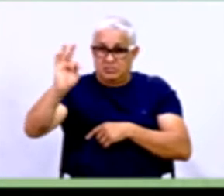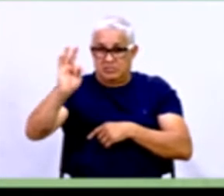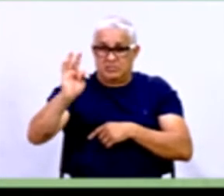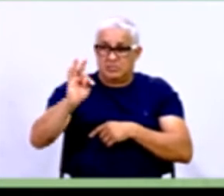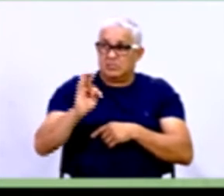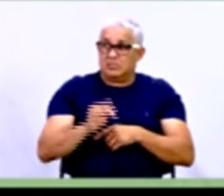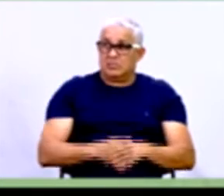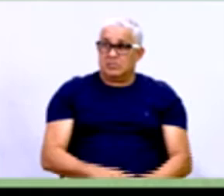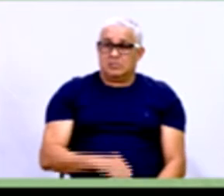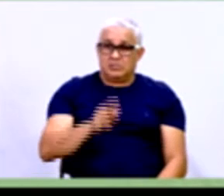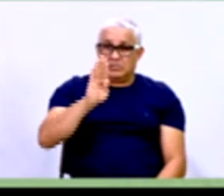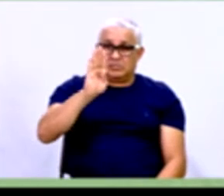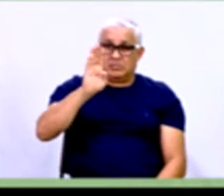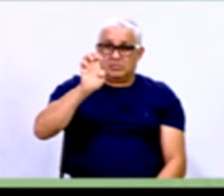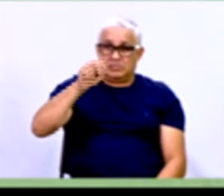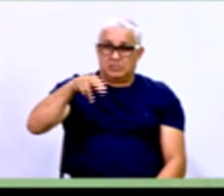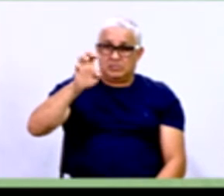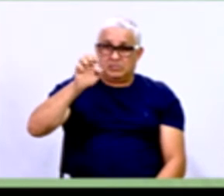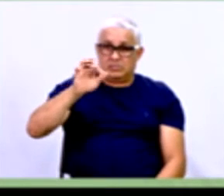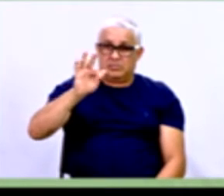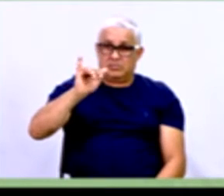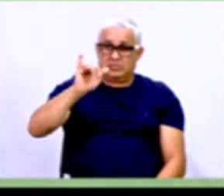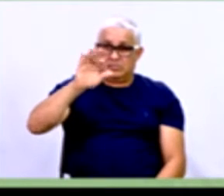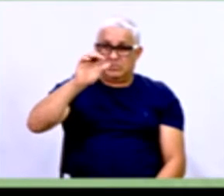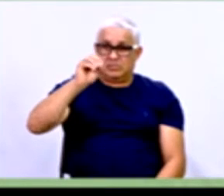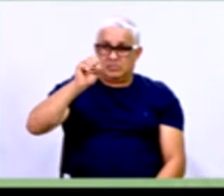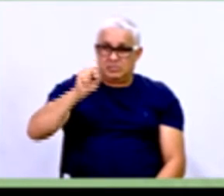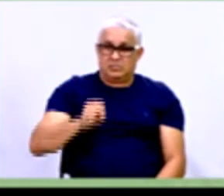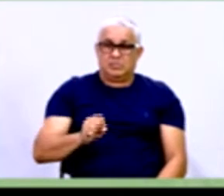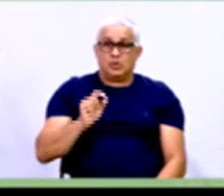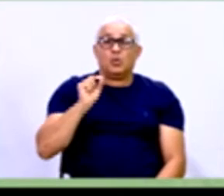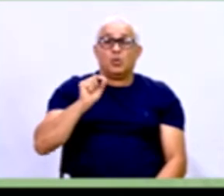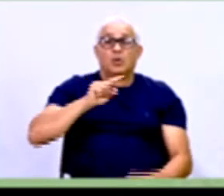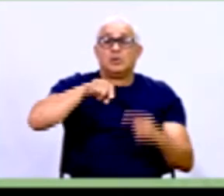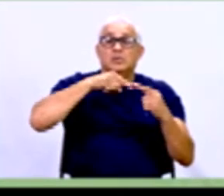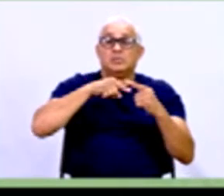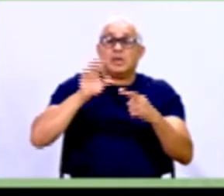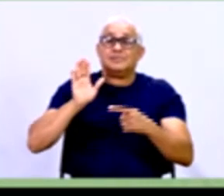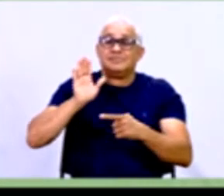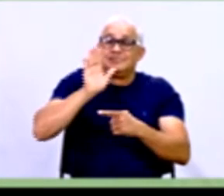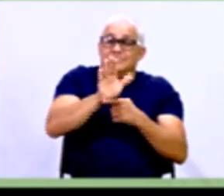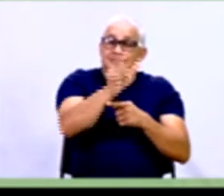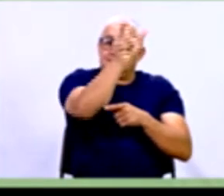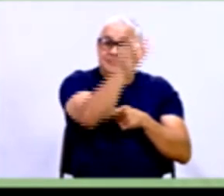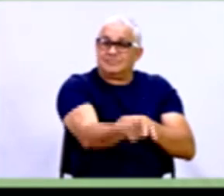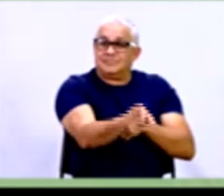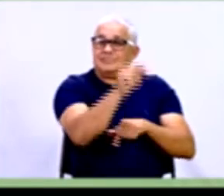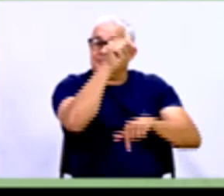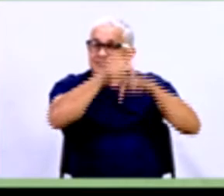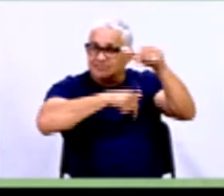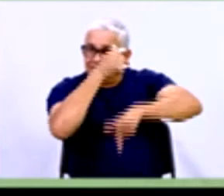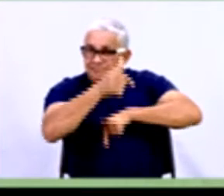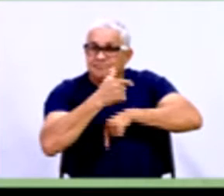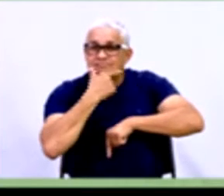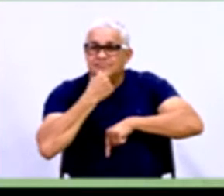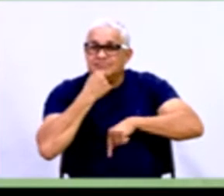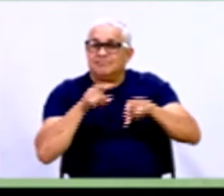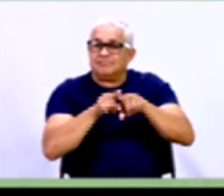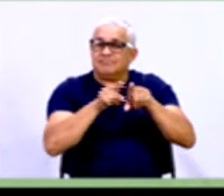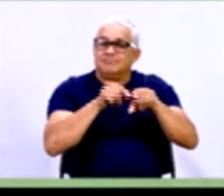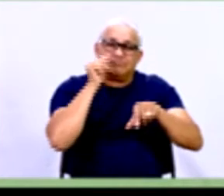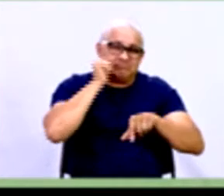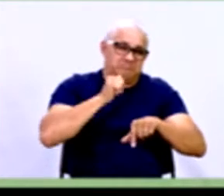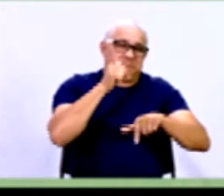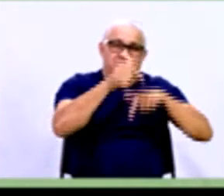os benefícios acidentários, qual que é a função? A função é ajudar o trabalhador, o empregado, que no exercício do seu